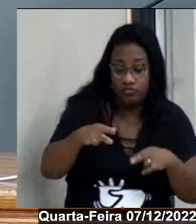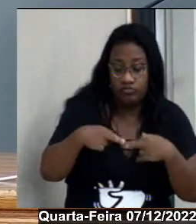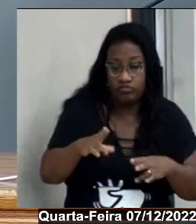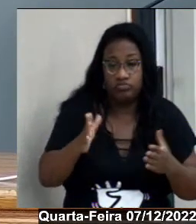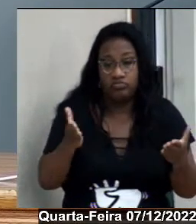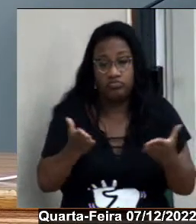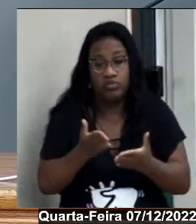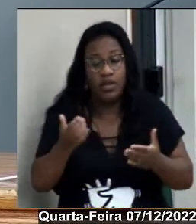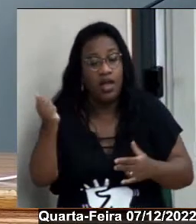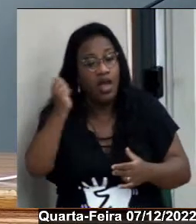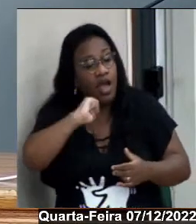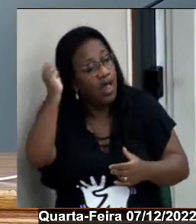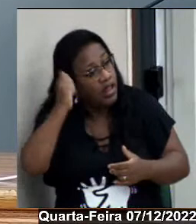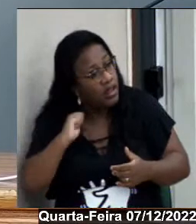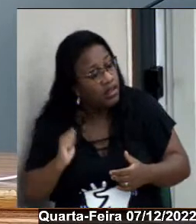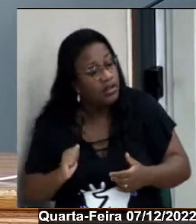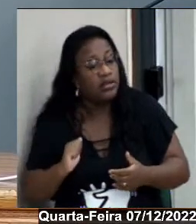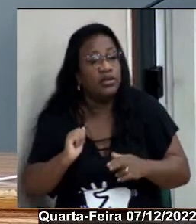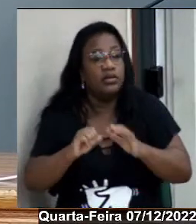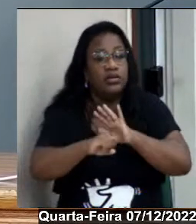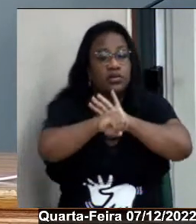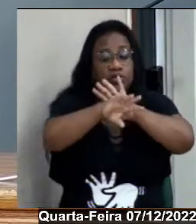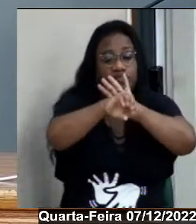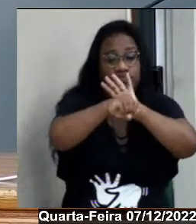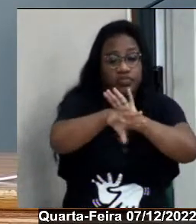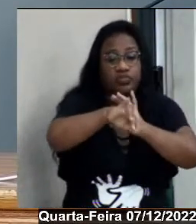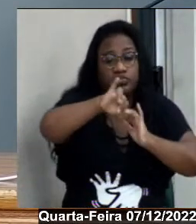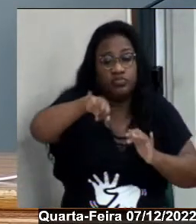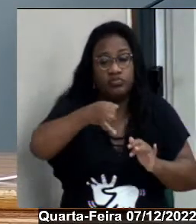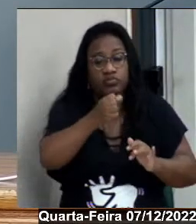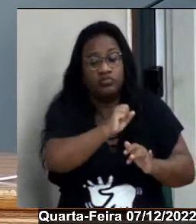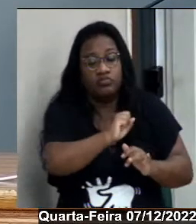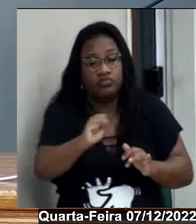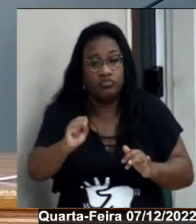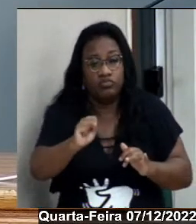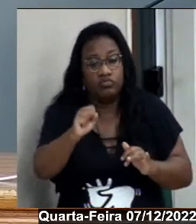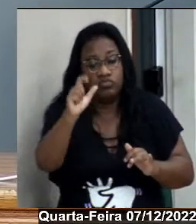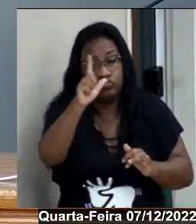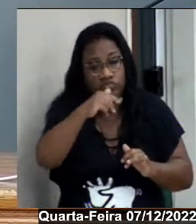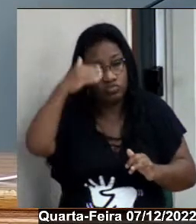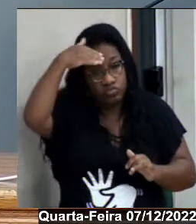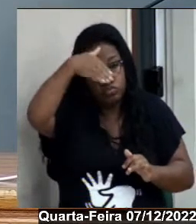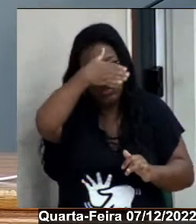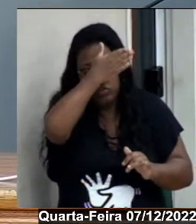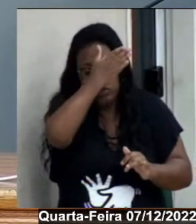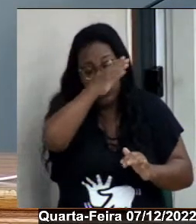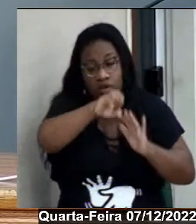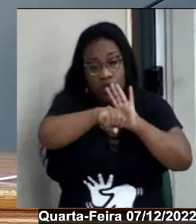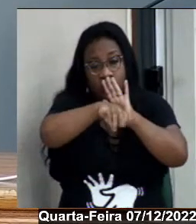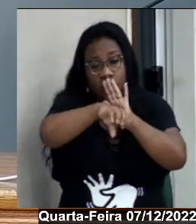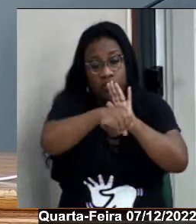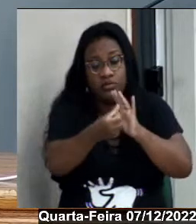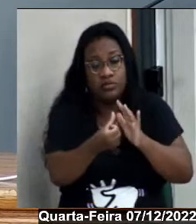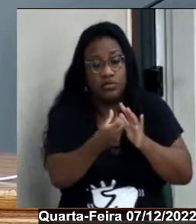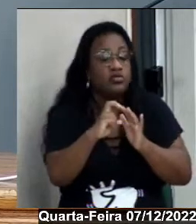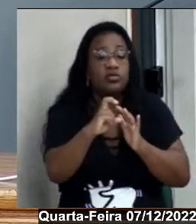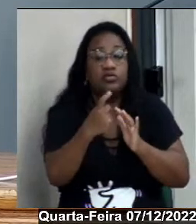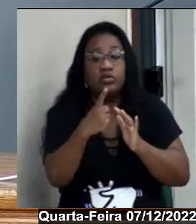Flávio Pereira Lima. E Aline Lima dos Santos, Gideon Santos Nascimento, José de Souza Santos, Renato Lúcio da Costa Barbosa. Indicação